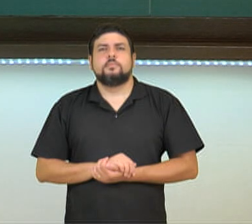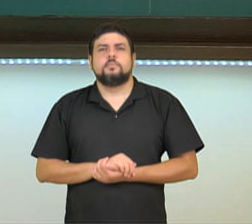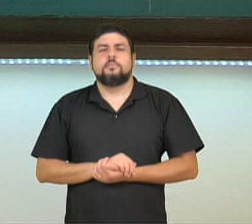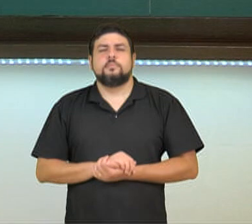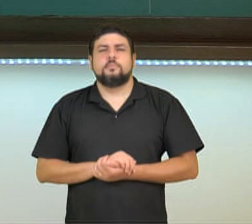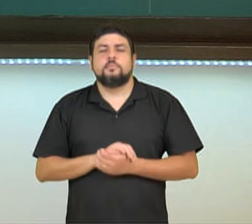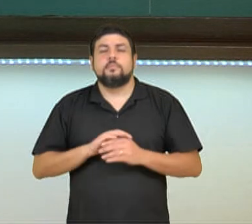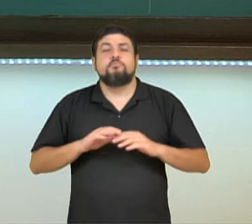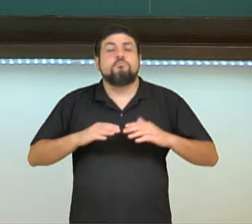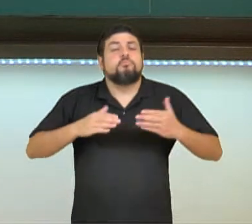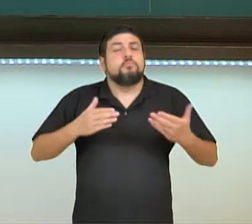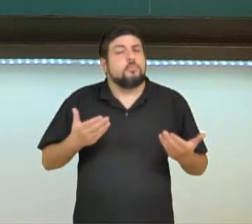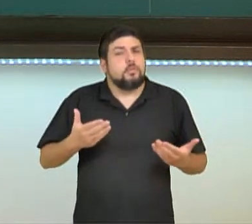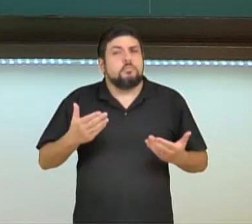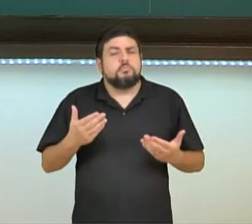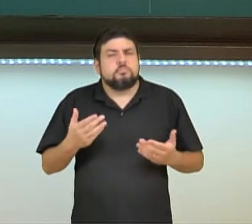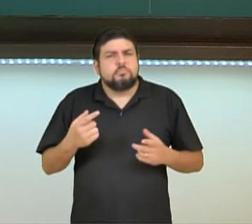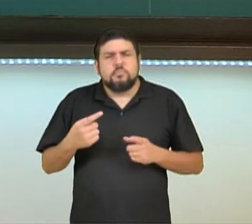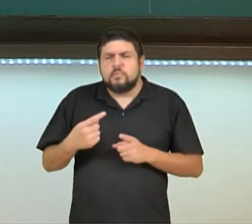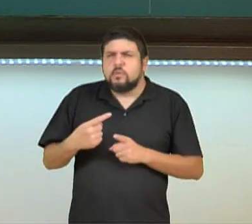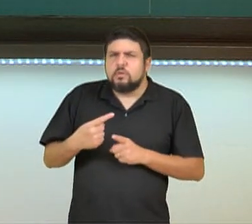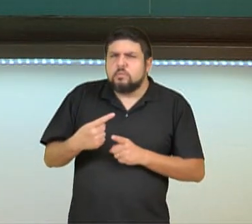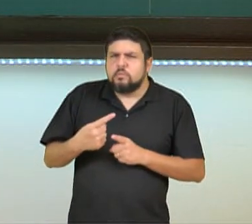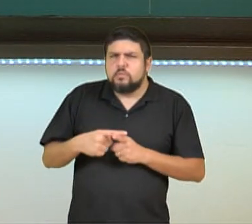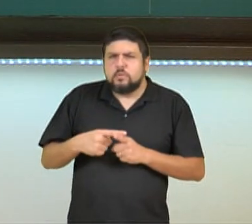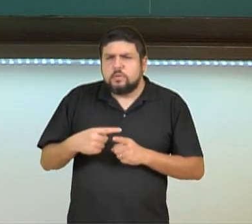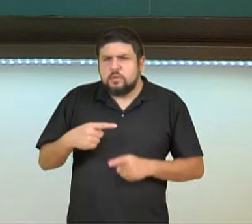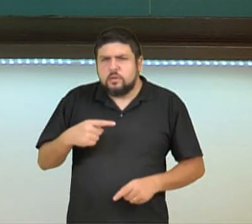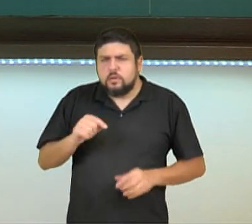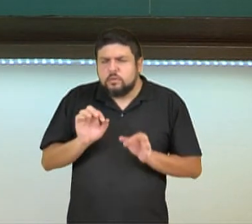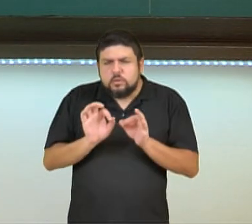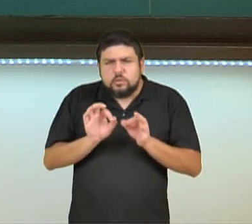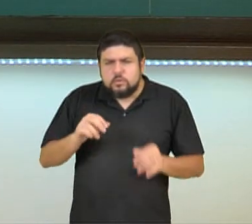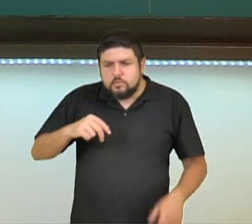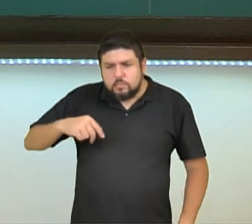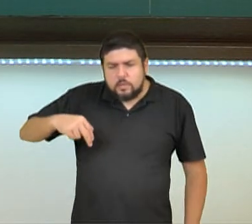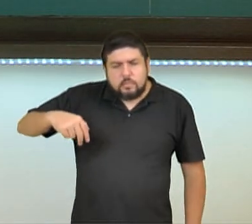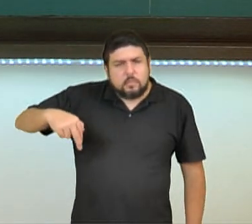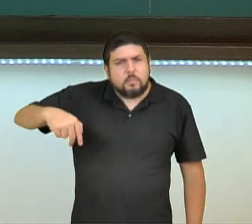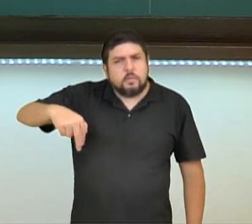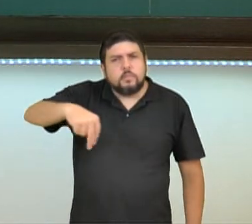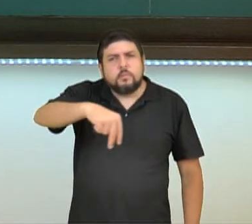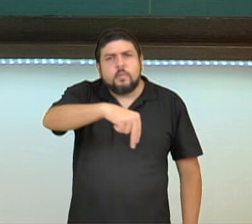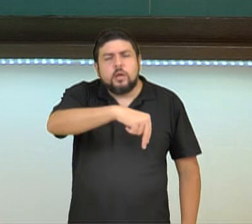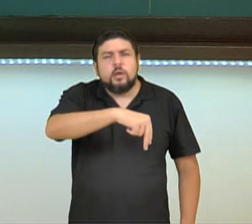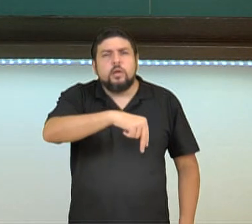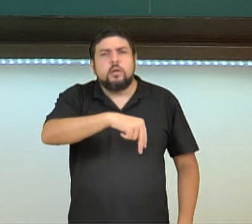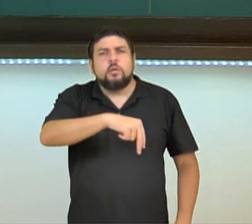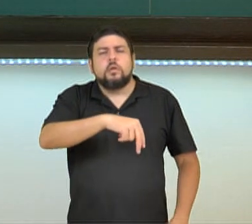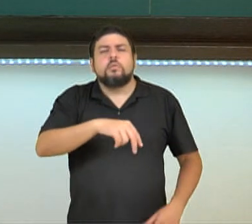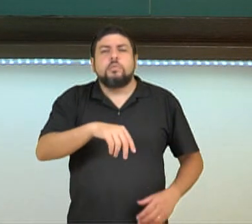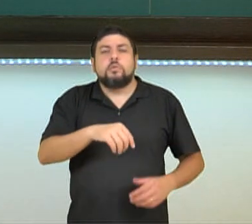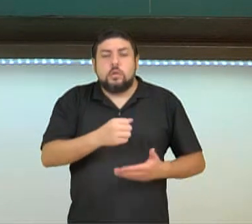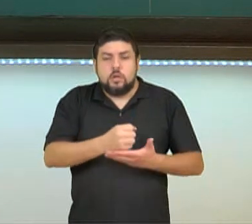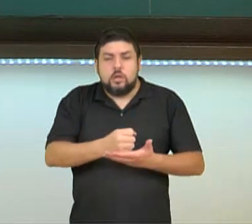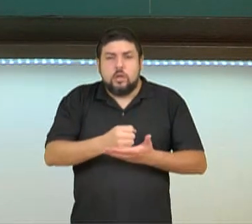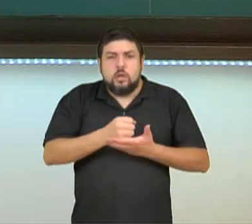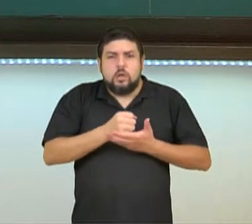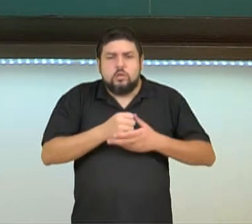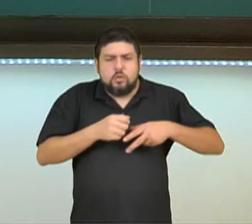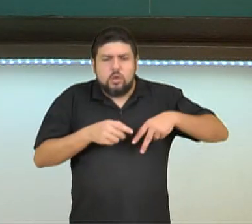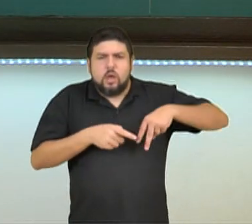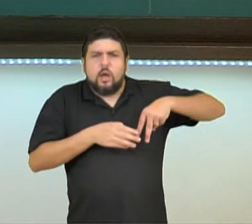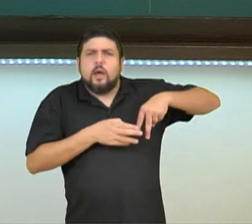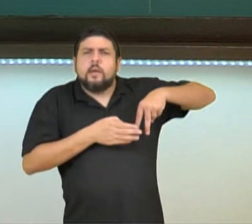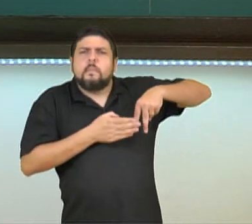E então, por que uma caminhada, né, uma simples caminhada, pode ajudar nesse inchaço das pernas? Por